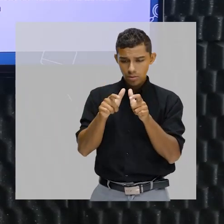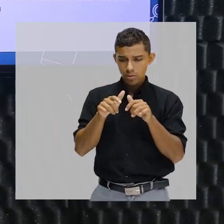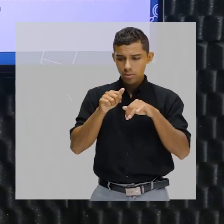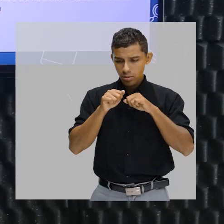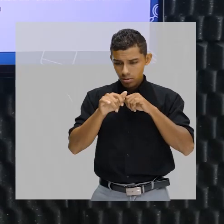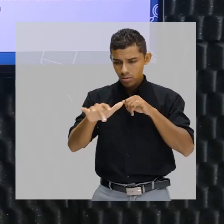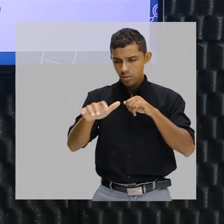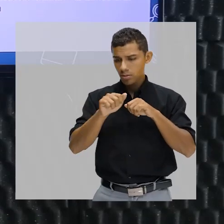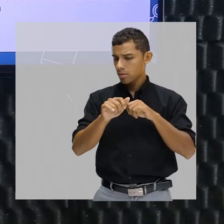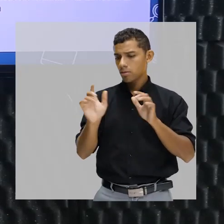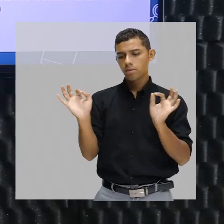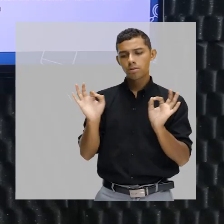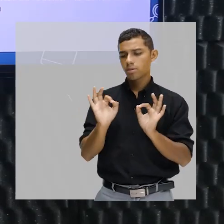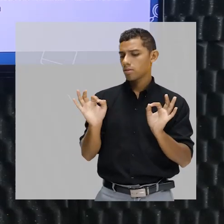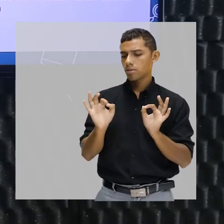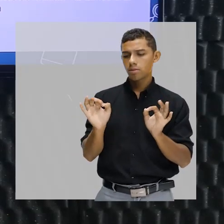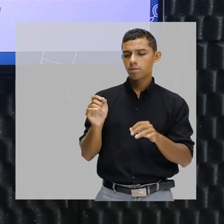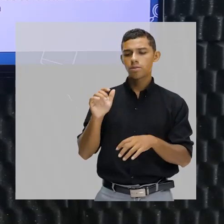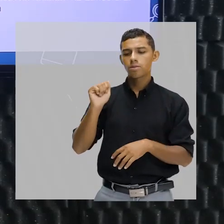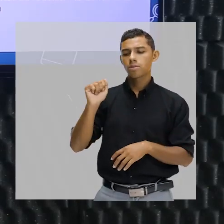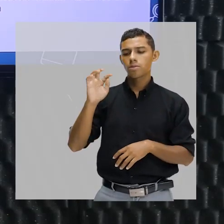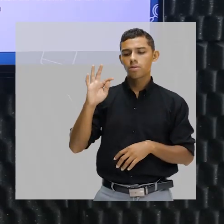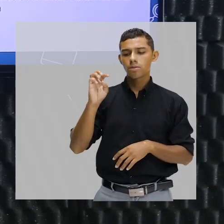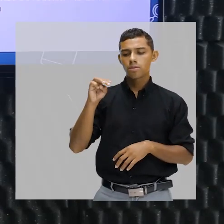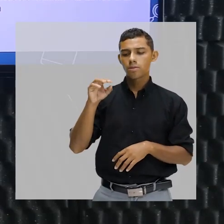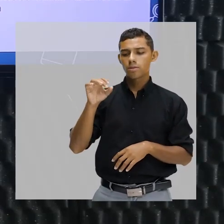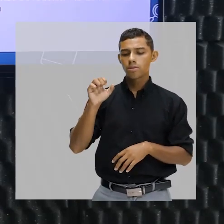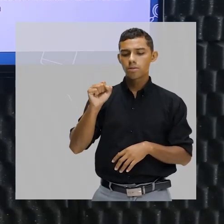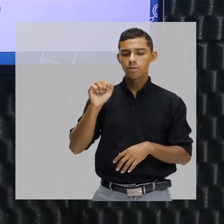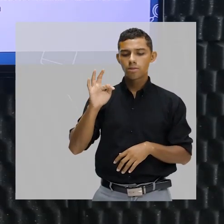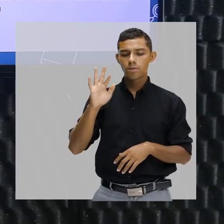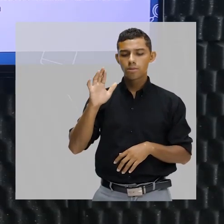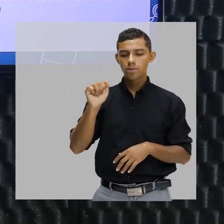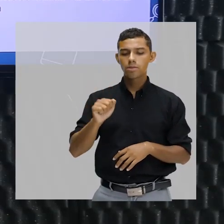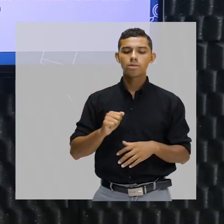não se refletem na atmosfera.